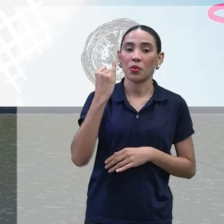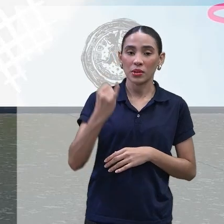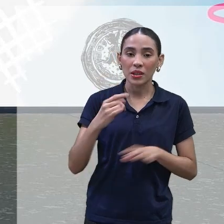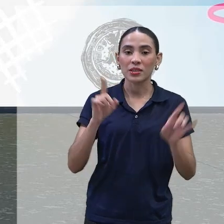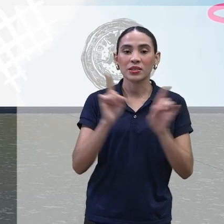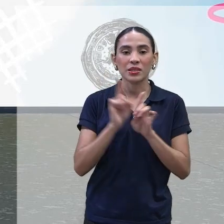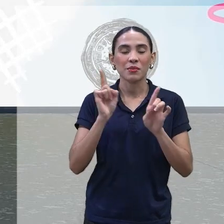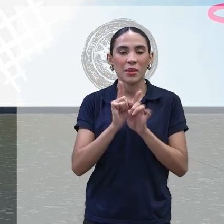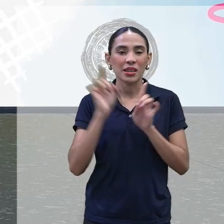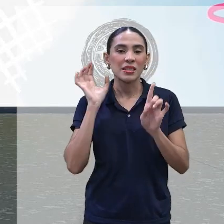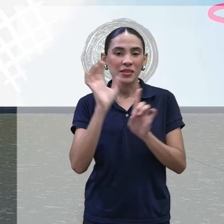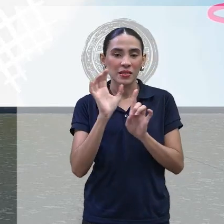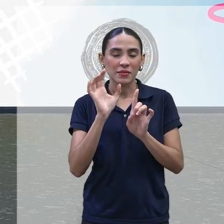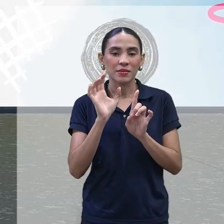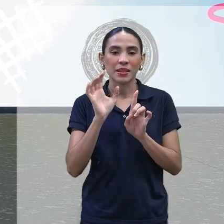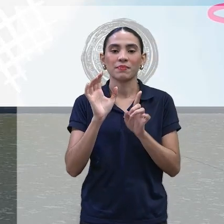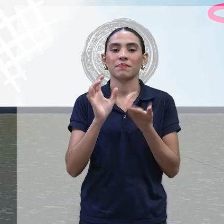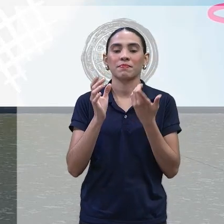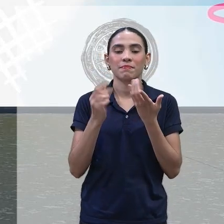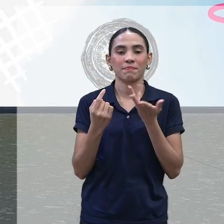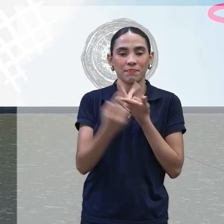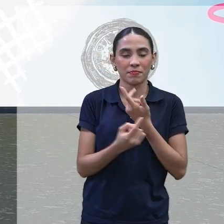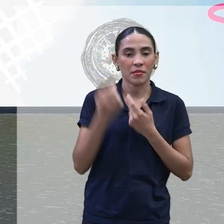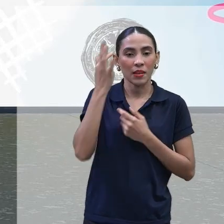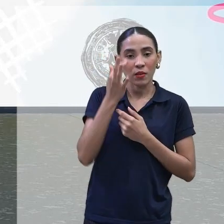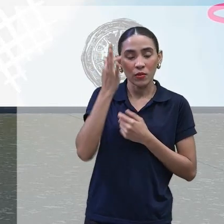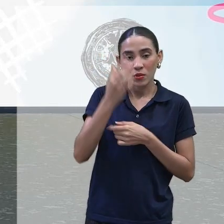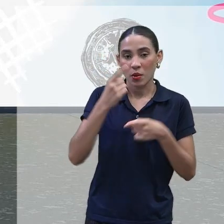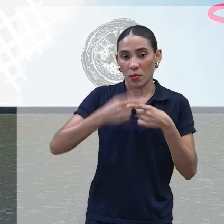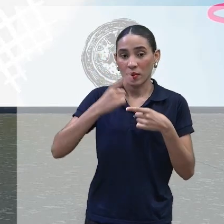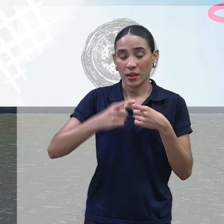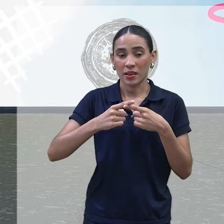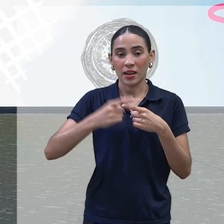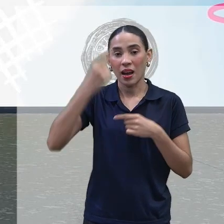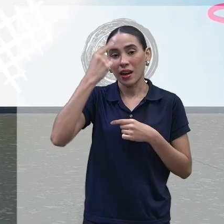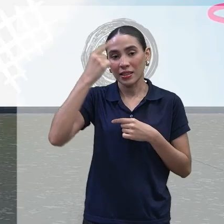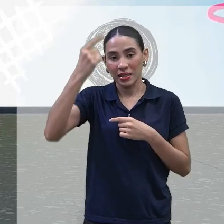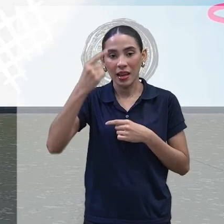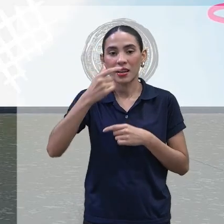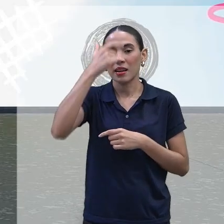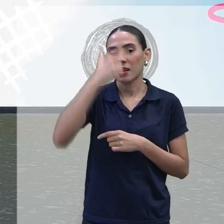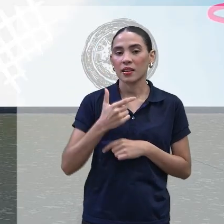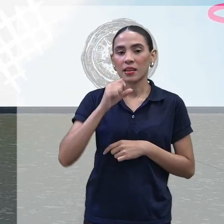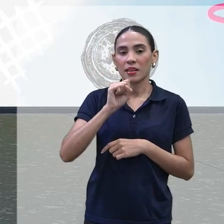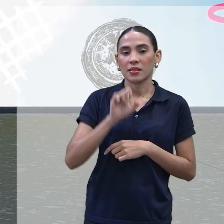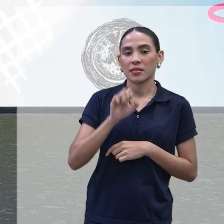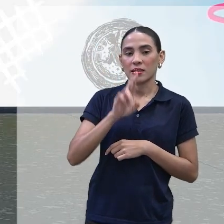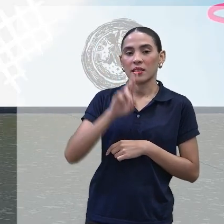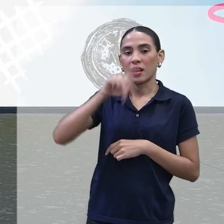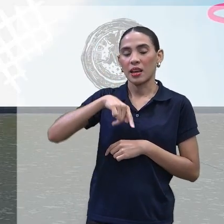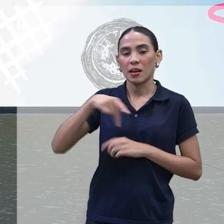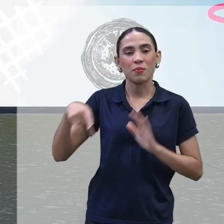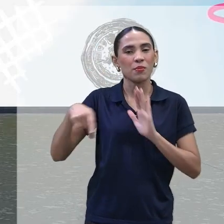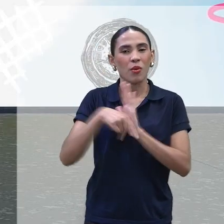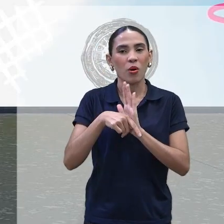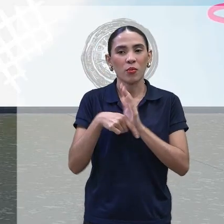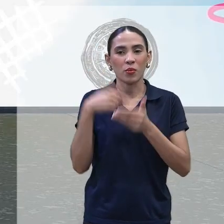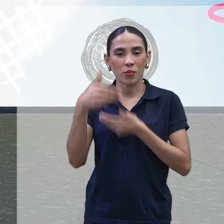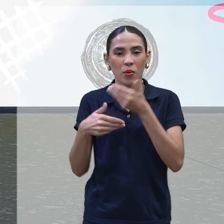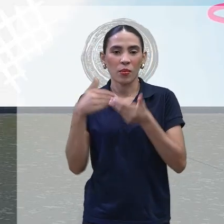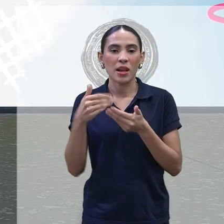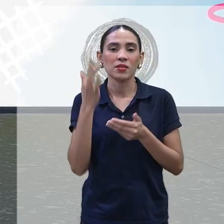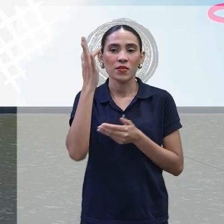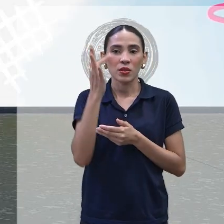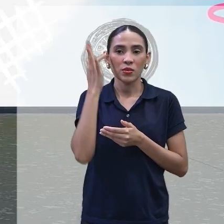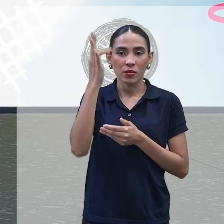essas implicações filosóficas, gente. Por quê? Porque a ideia do ser faz parte do processo do